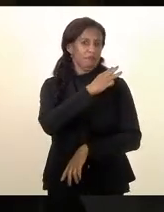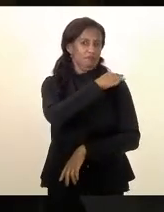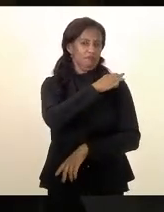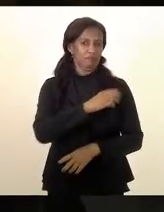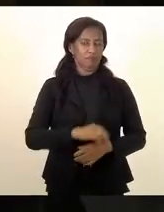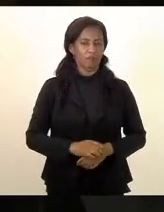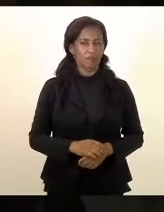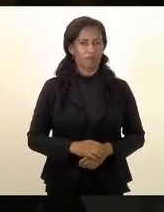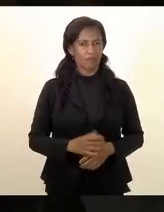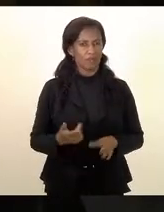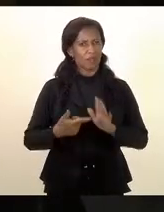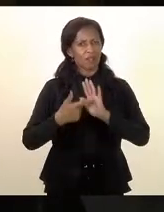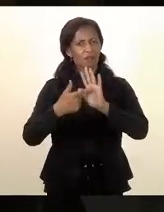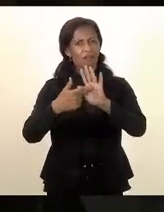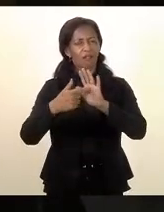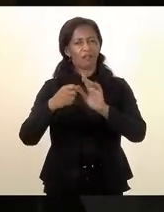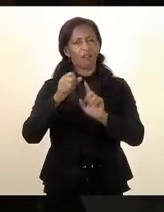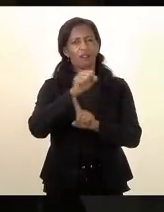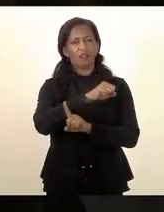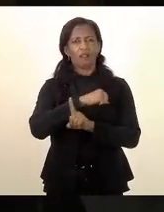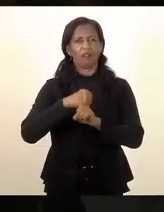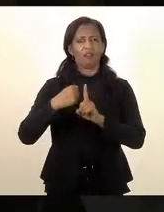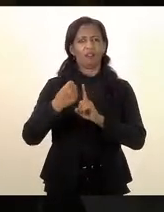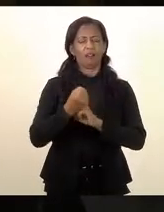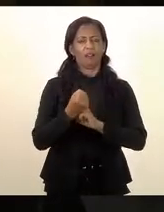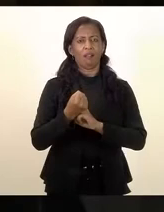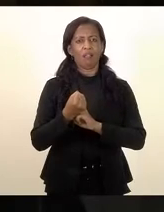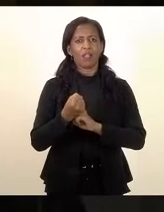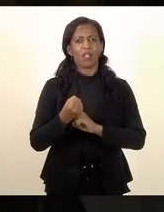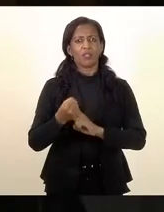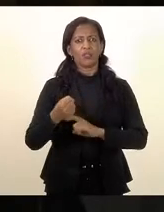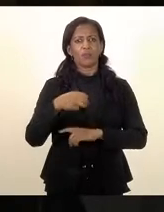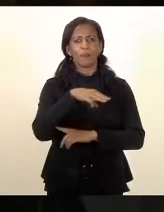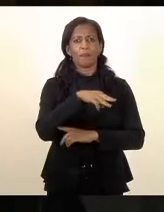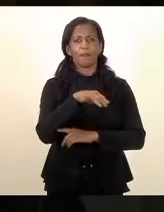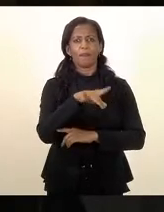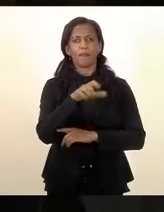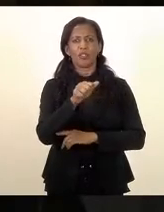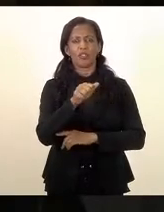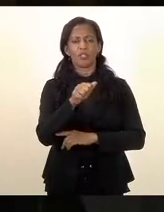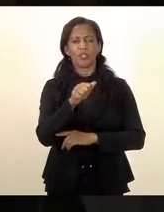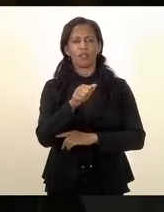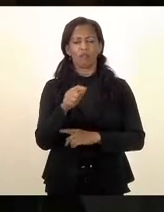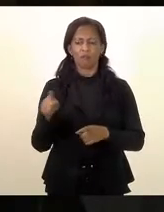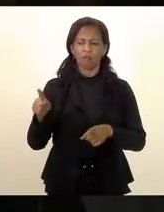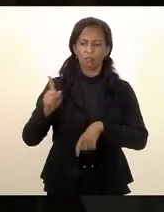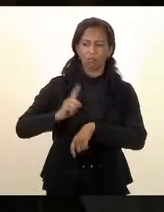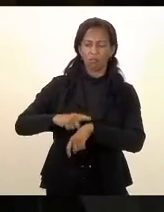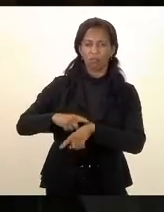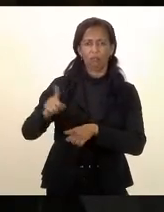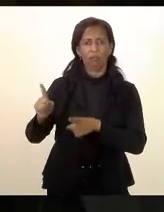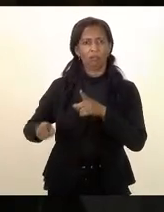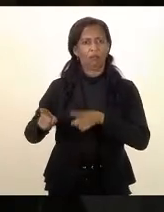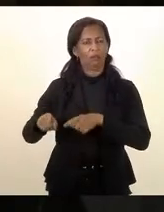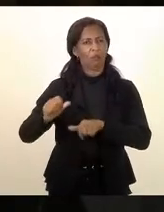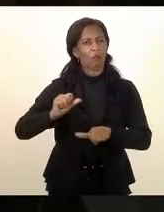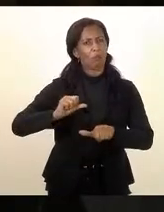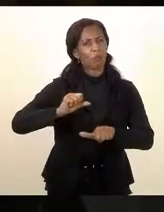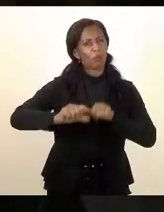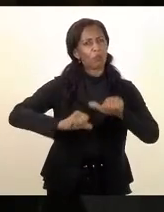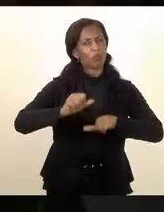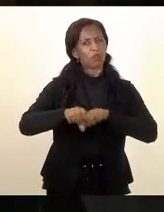a sociedade brasileira por meio de uma medida provisória uma reforma do nosso ensino